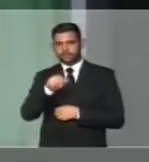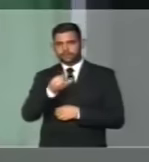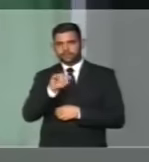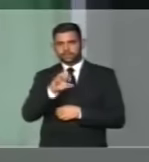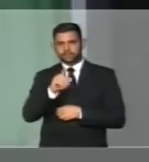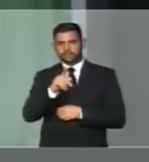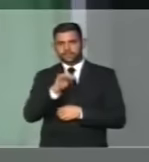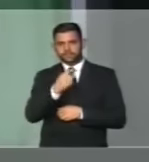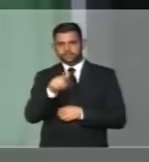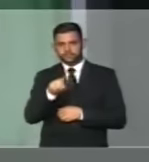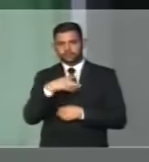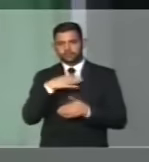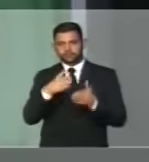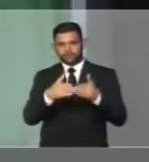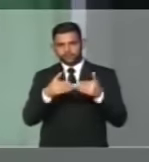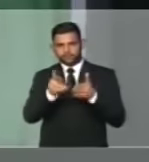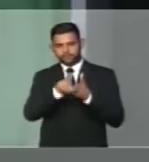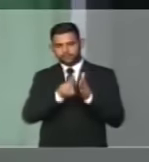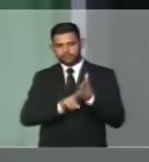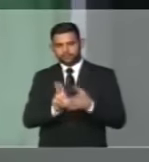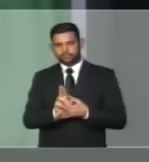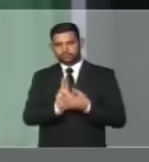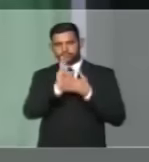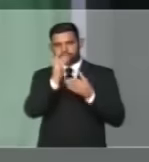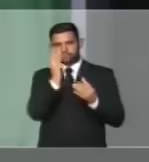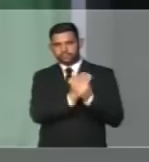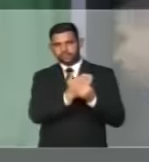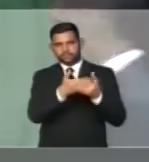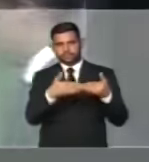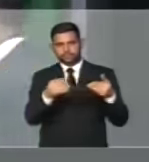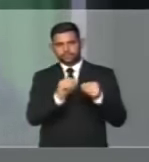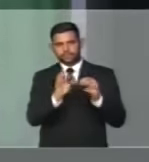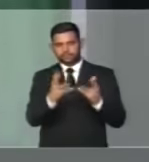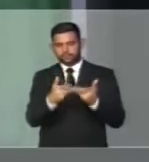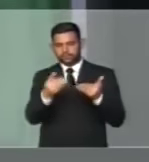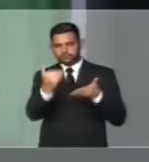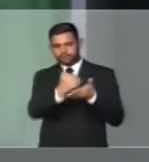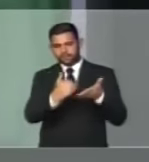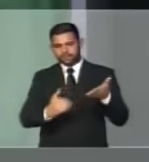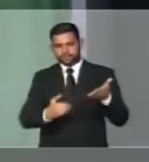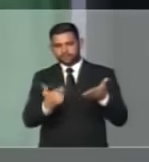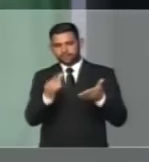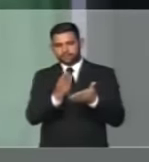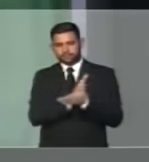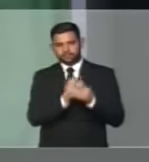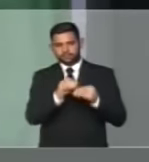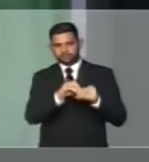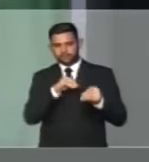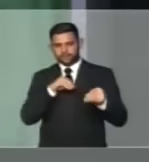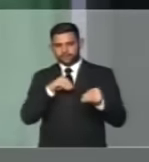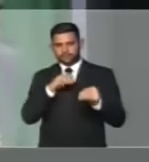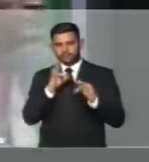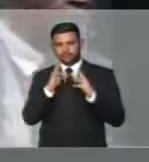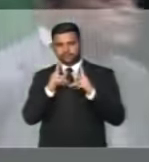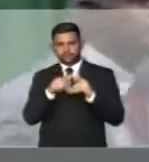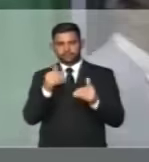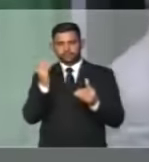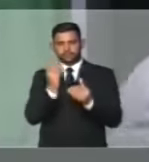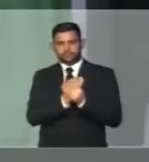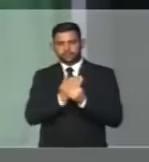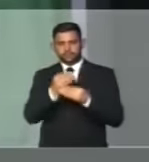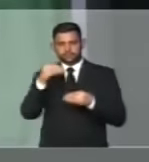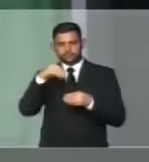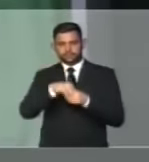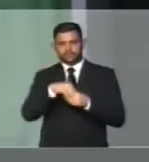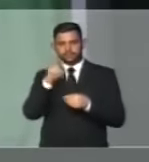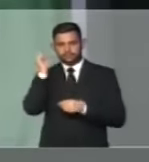Pascoal, num requerimento, numa representação de absoluta qualidade. Não obstante todo o processo